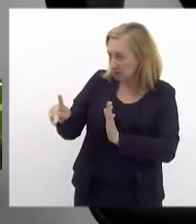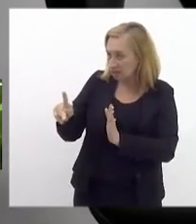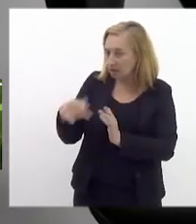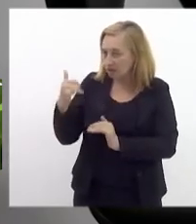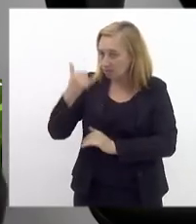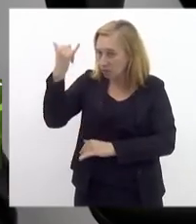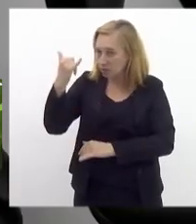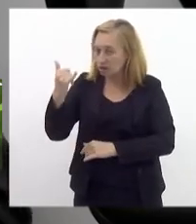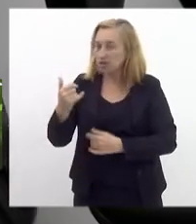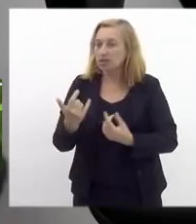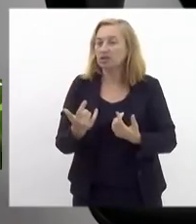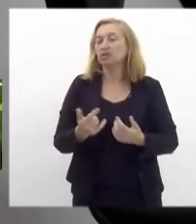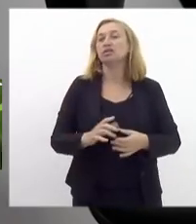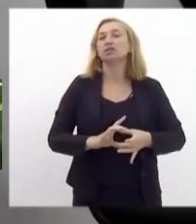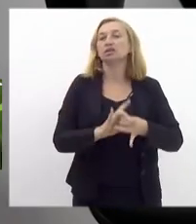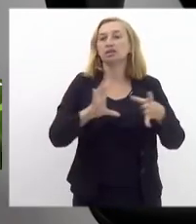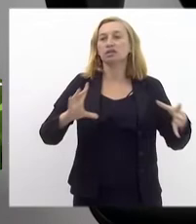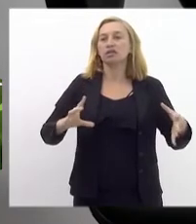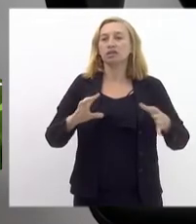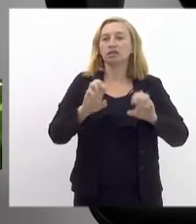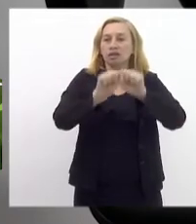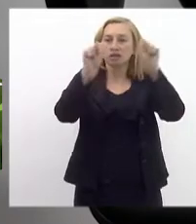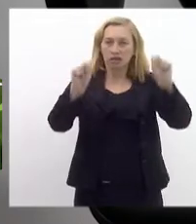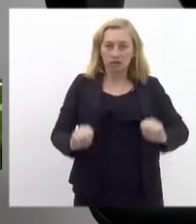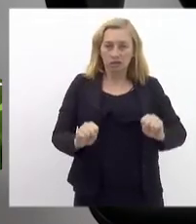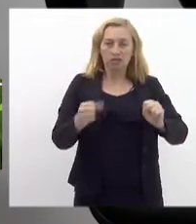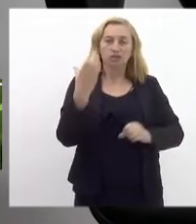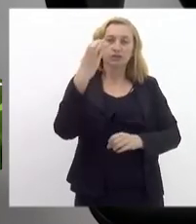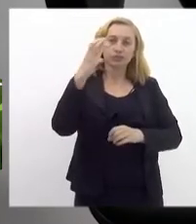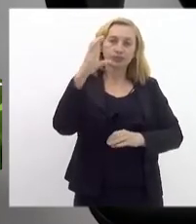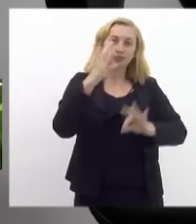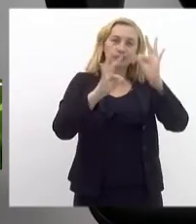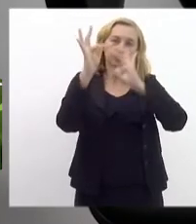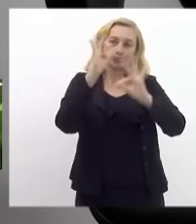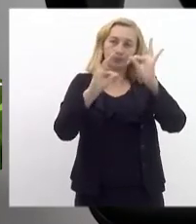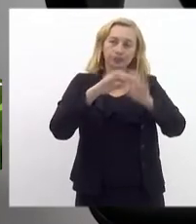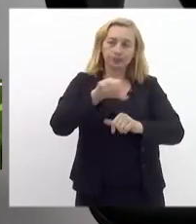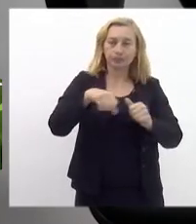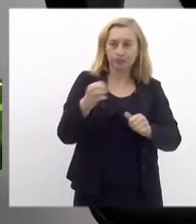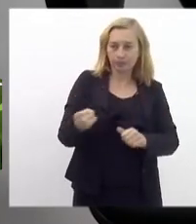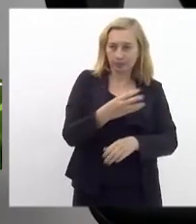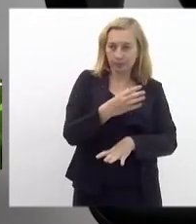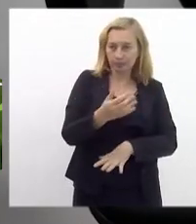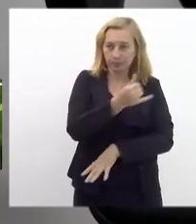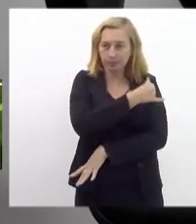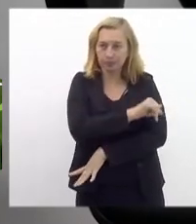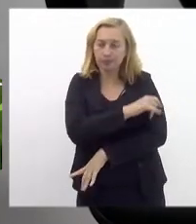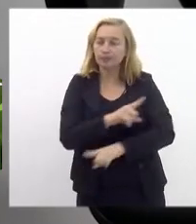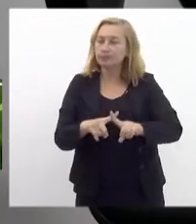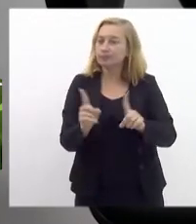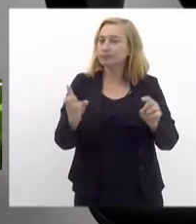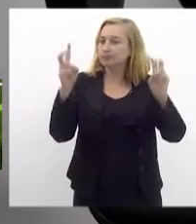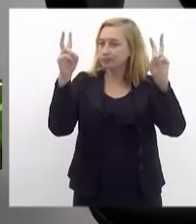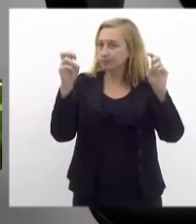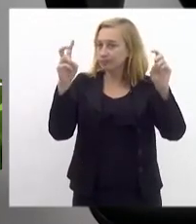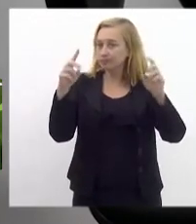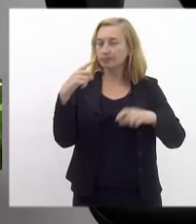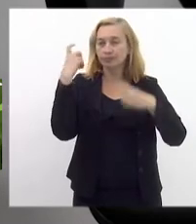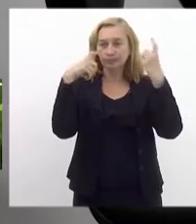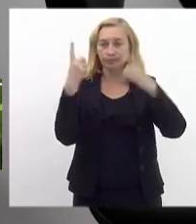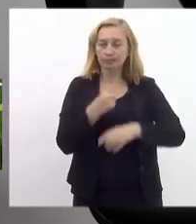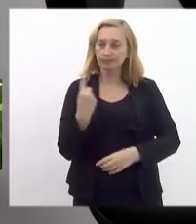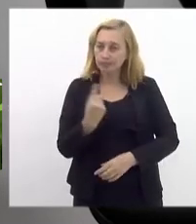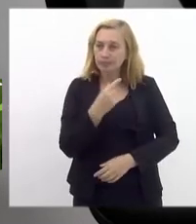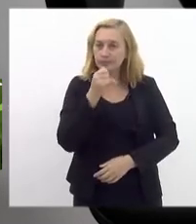de descentralizar o sistema de ciência, tecnologia e inovação no Rio de Janeiro. Agora, tem questões que nos preocupam. Por